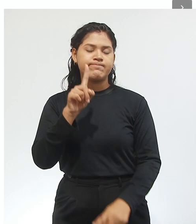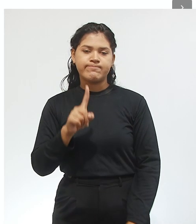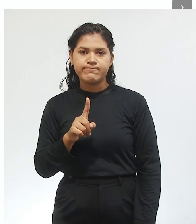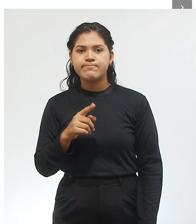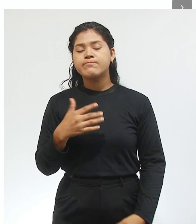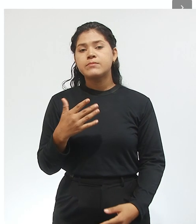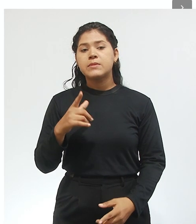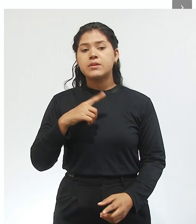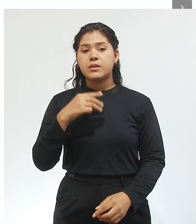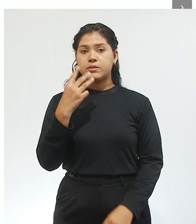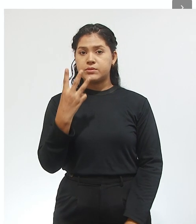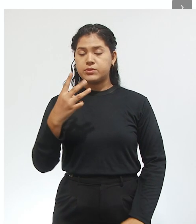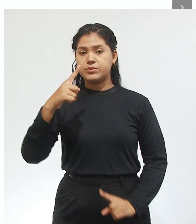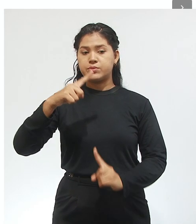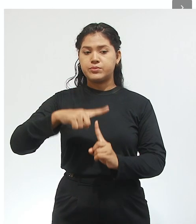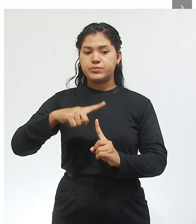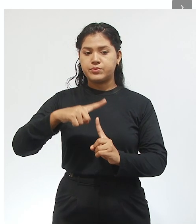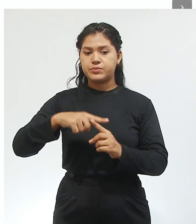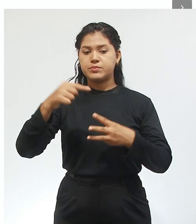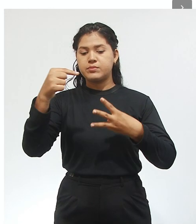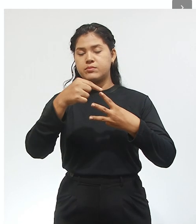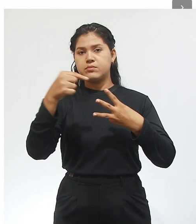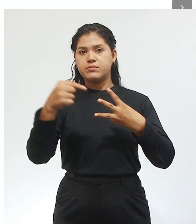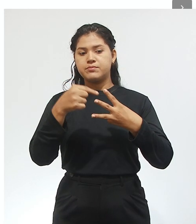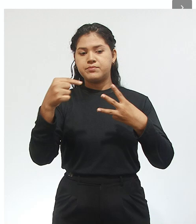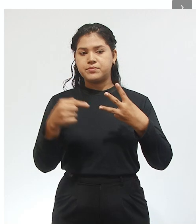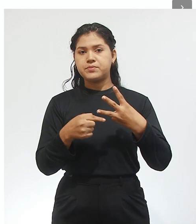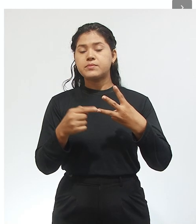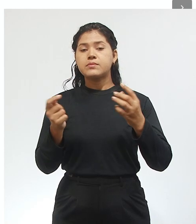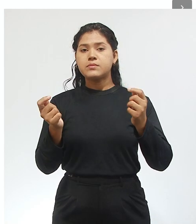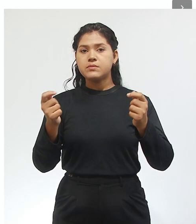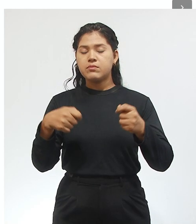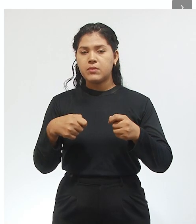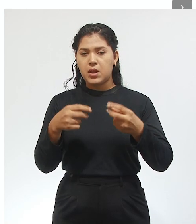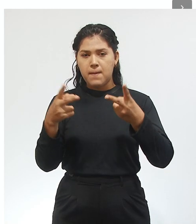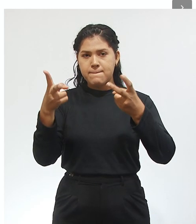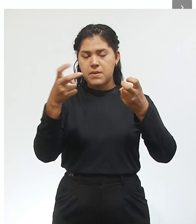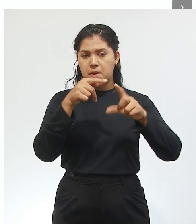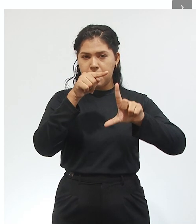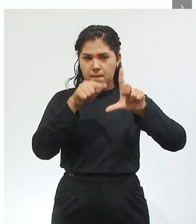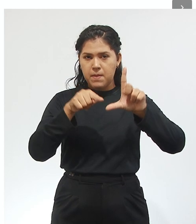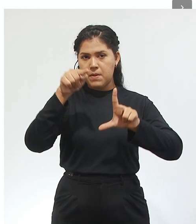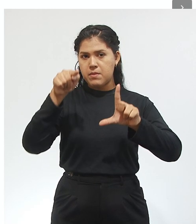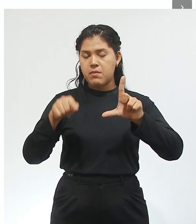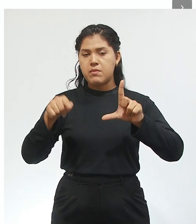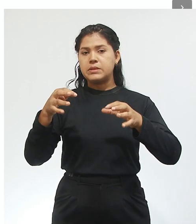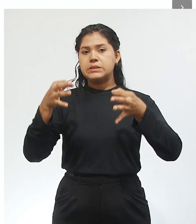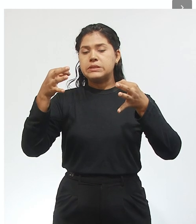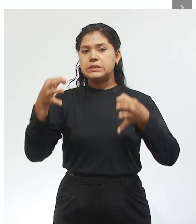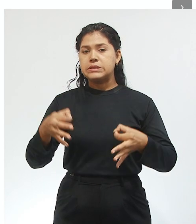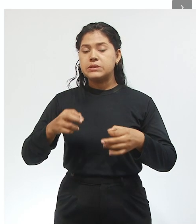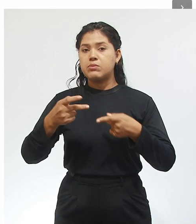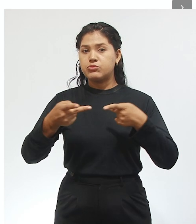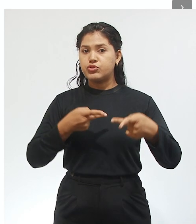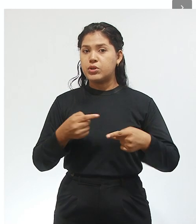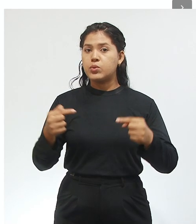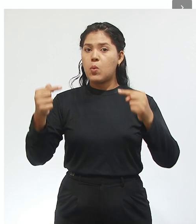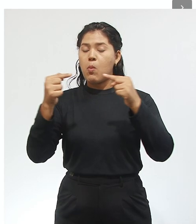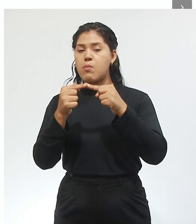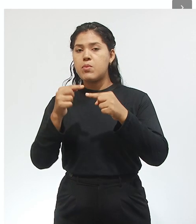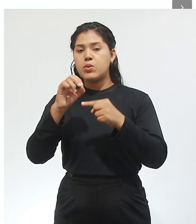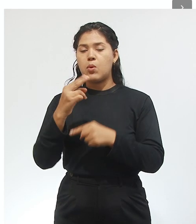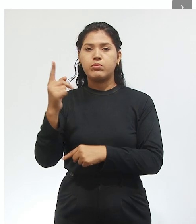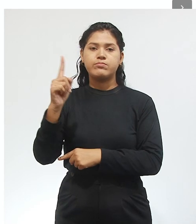né? E aí a gente tem 3 tipos de mensurações ou de medições se esse plano está funcionando ou